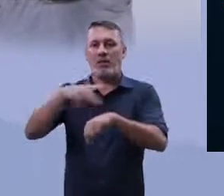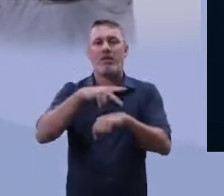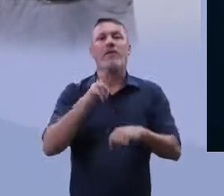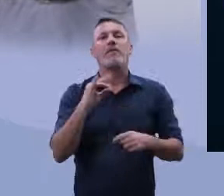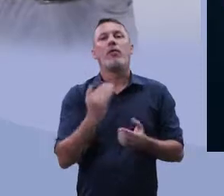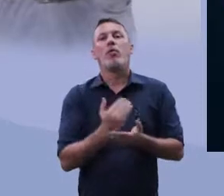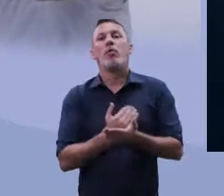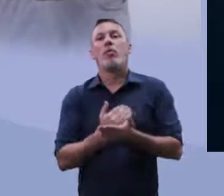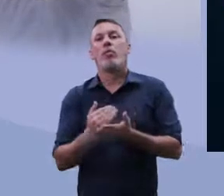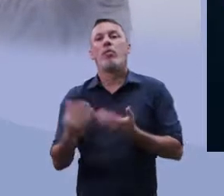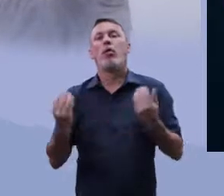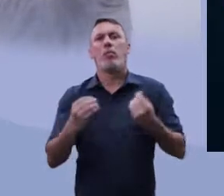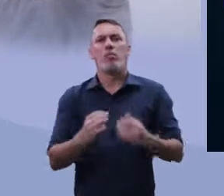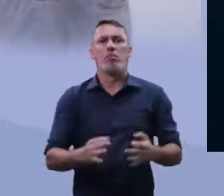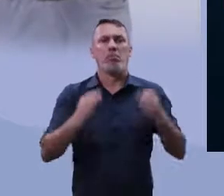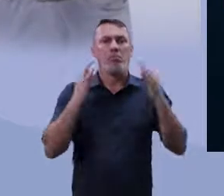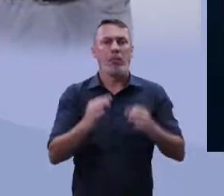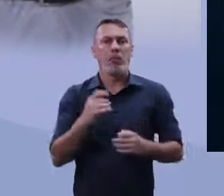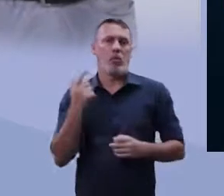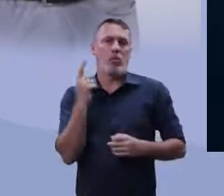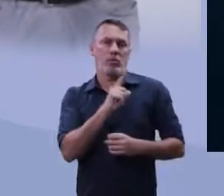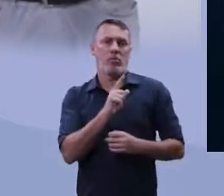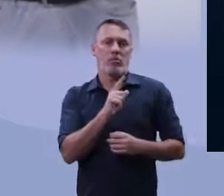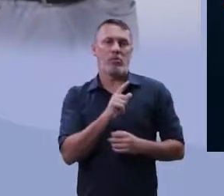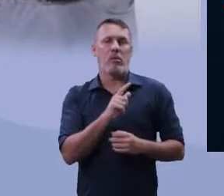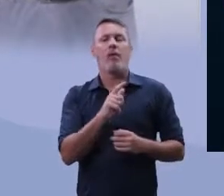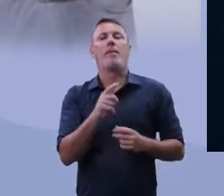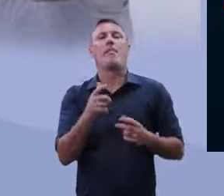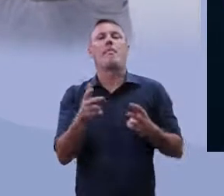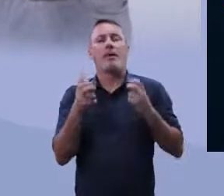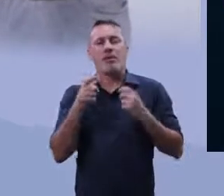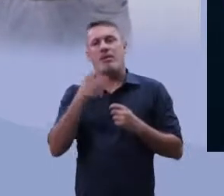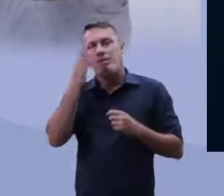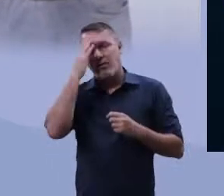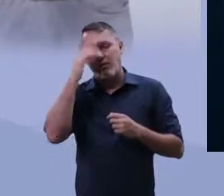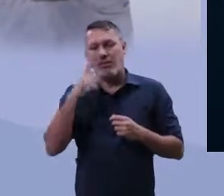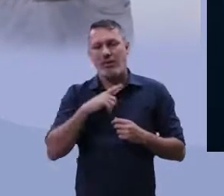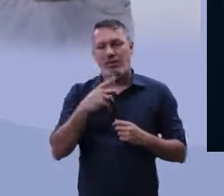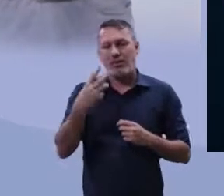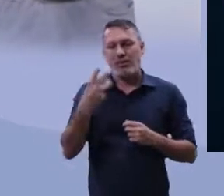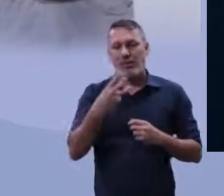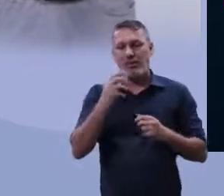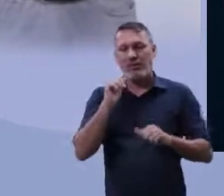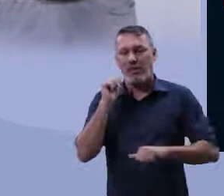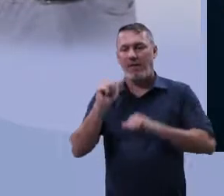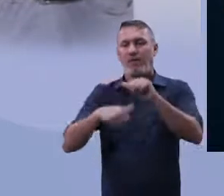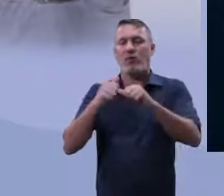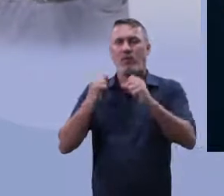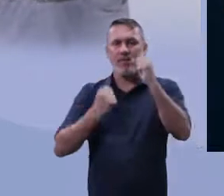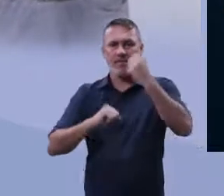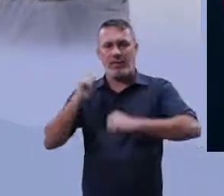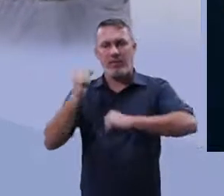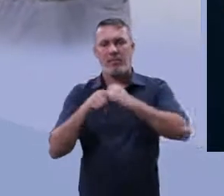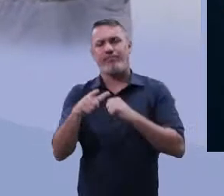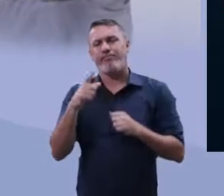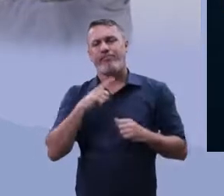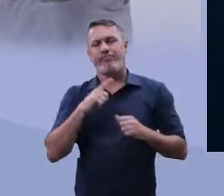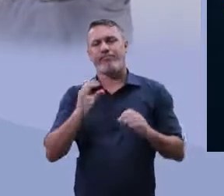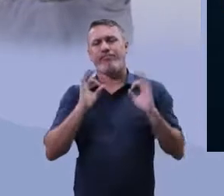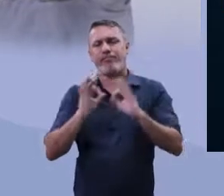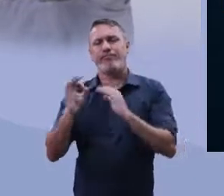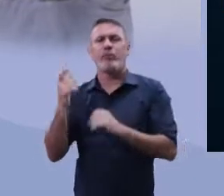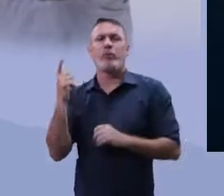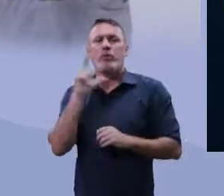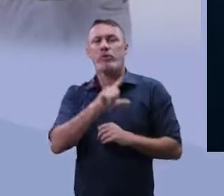os países vai se dar de forma muito mais efetiva. Né? Nós vamos começar a perceber que a chamada terceira revolução industrial ela